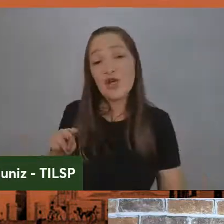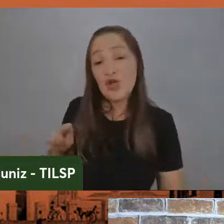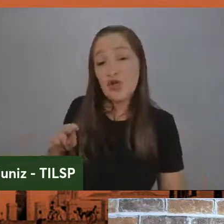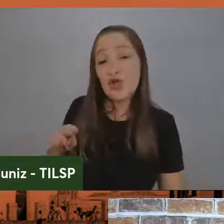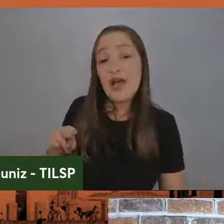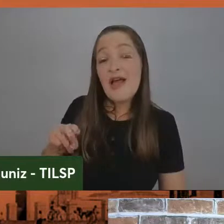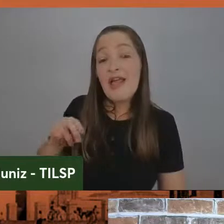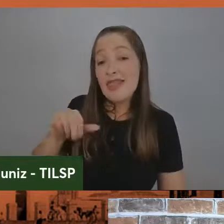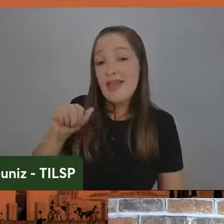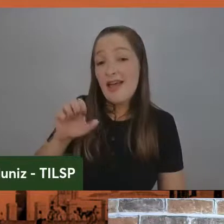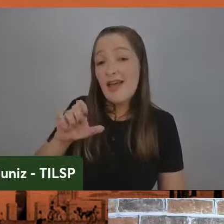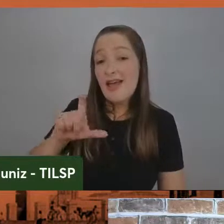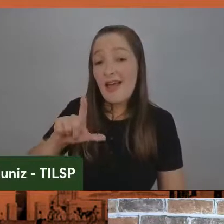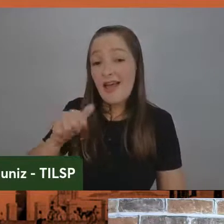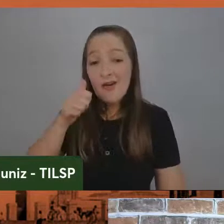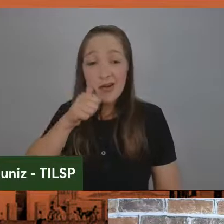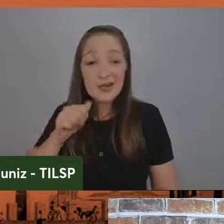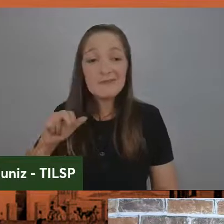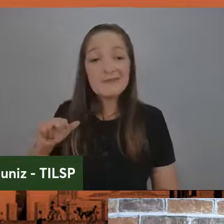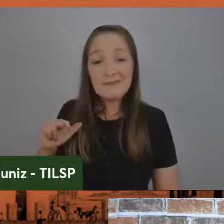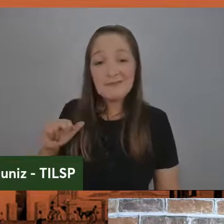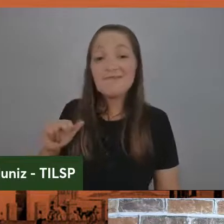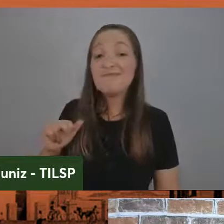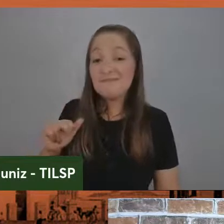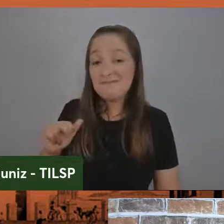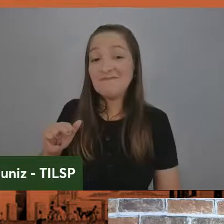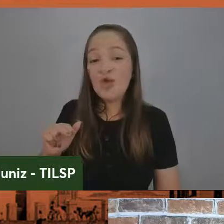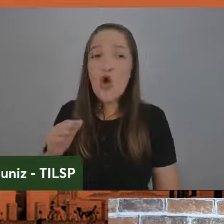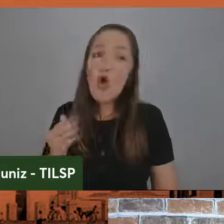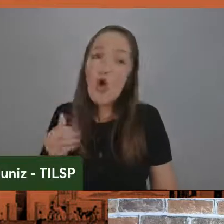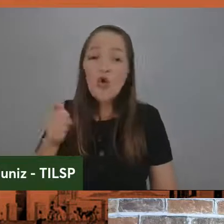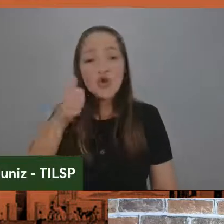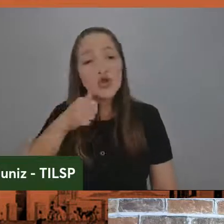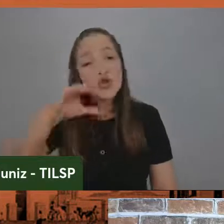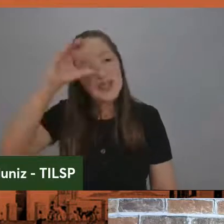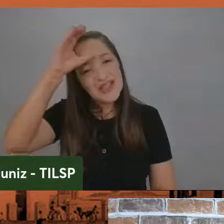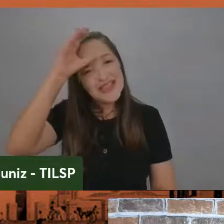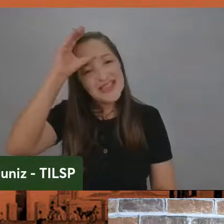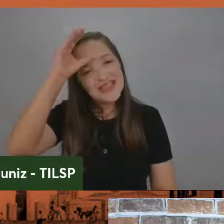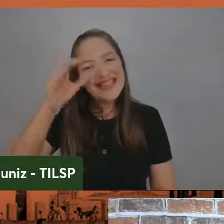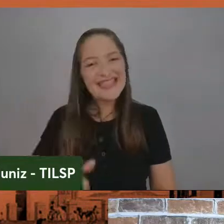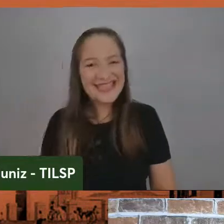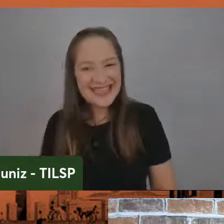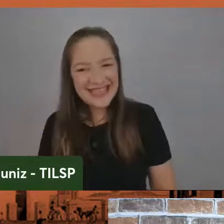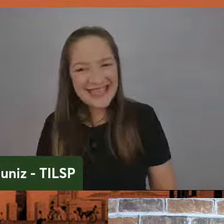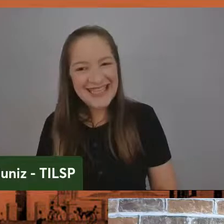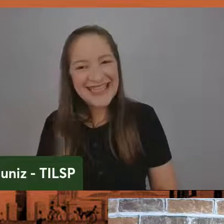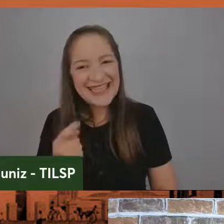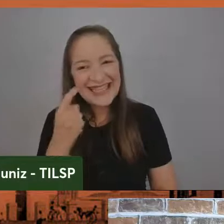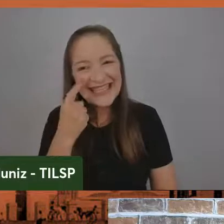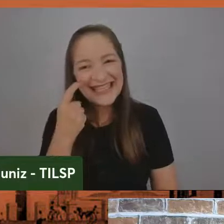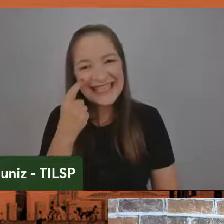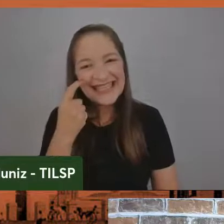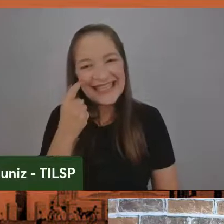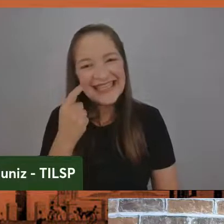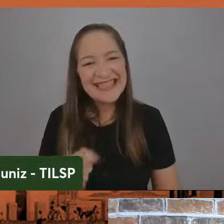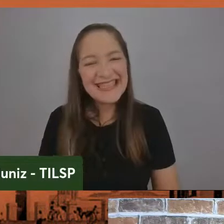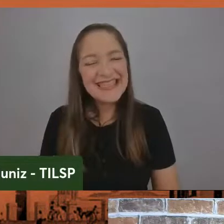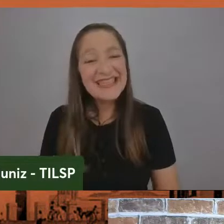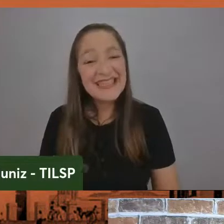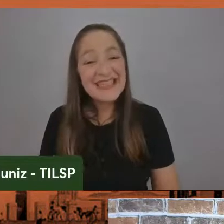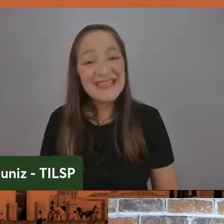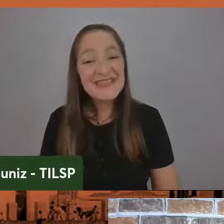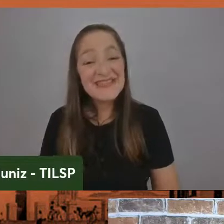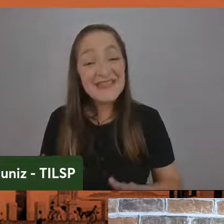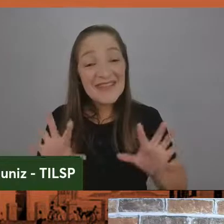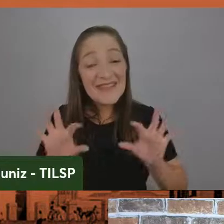e a irmã dele, né? Quer dizer, ou a tia dele, dependendo aí de como você vê esse laço de